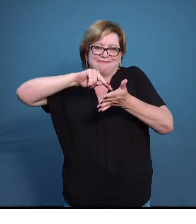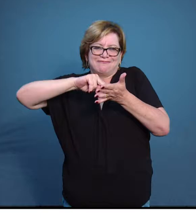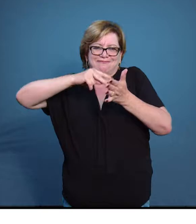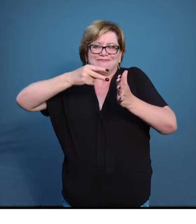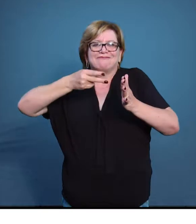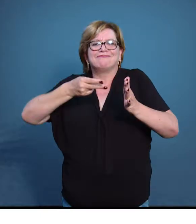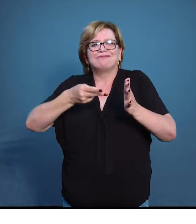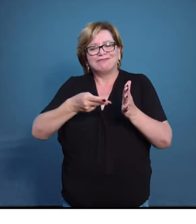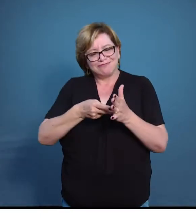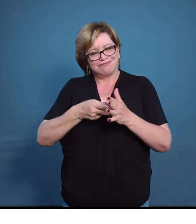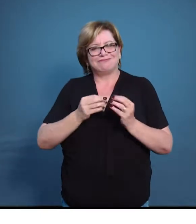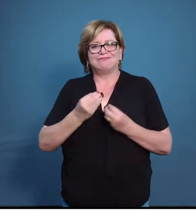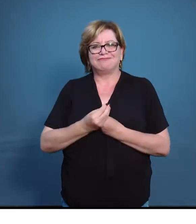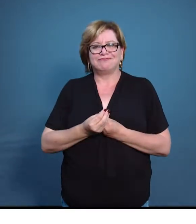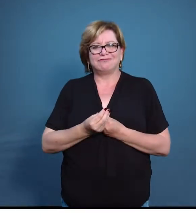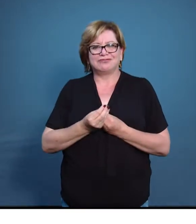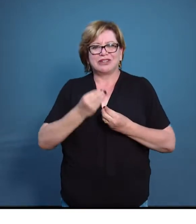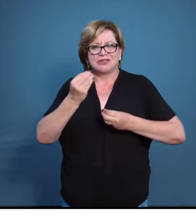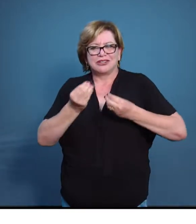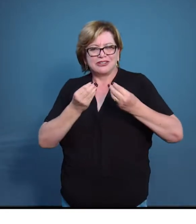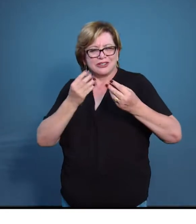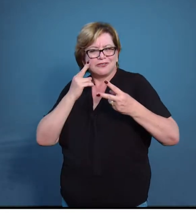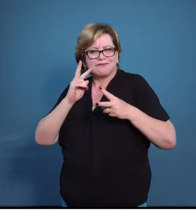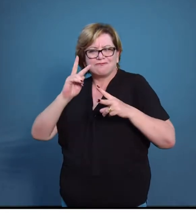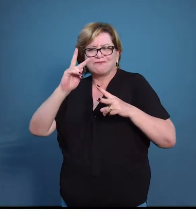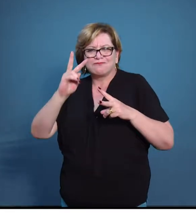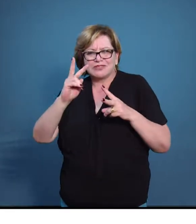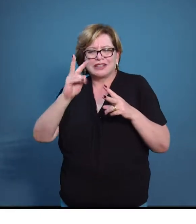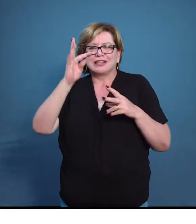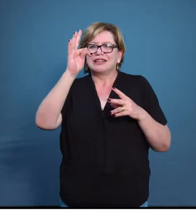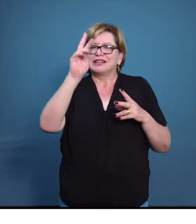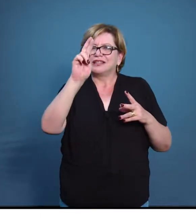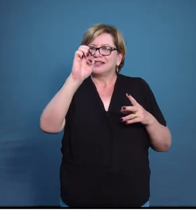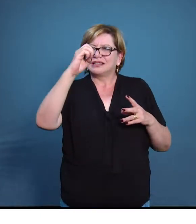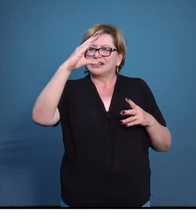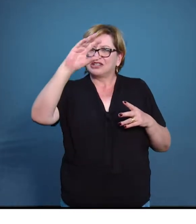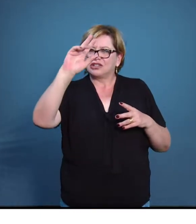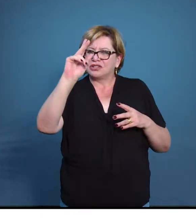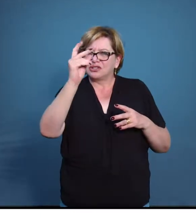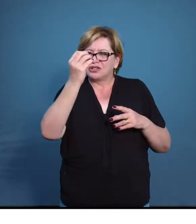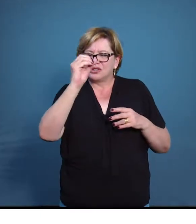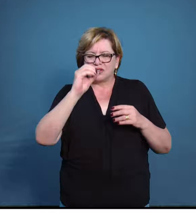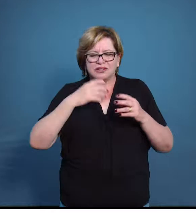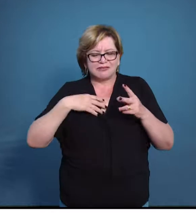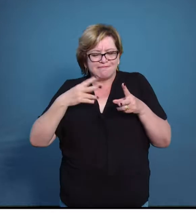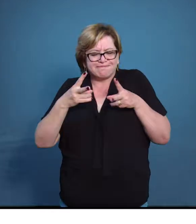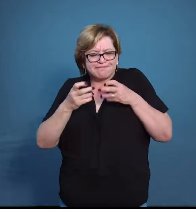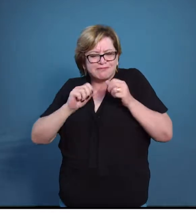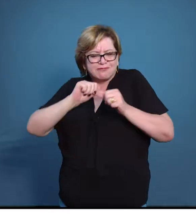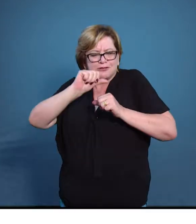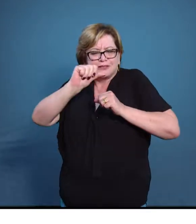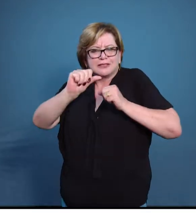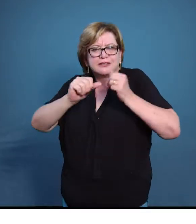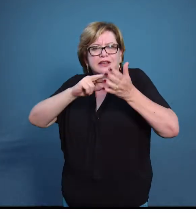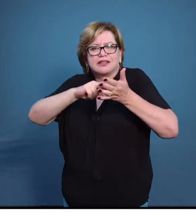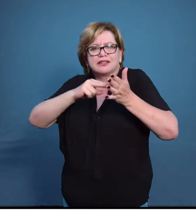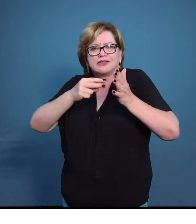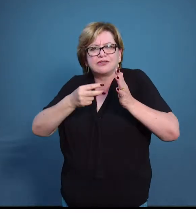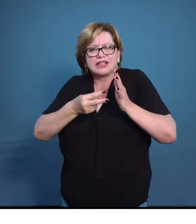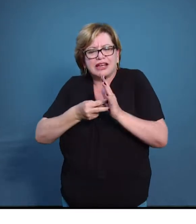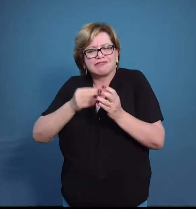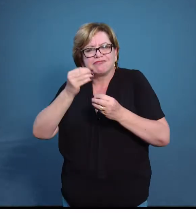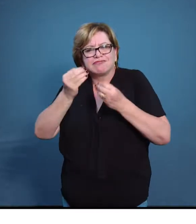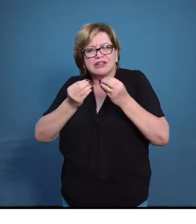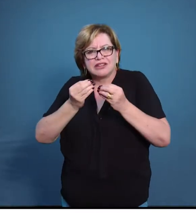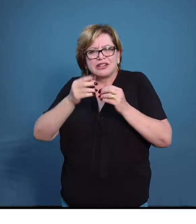determinado risco ou traço. Ao analisarmos esses trechos, nós ressignificamos coisas do nosso dia a dia. Então, às vezes, só essa mancha ou